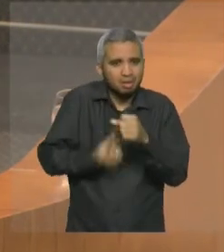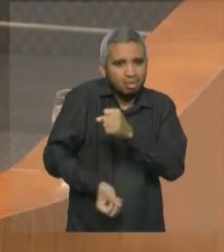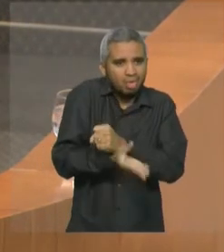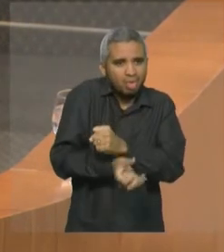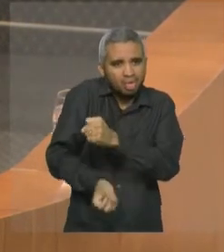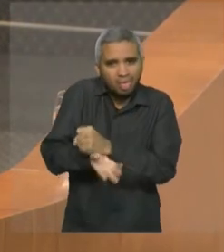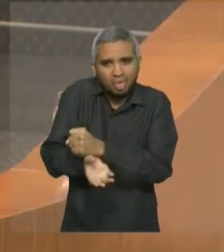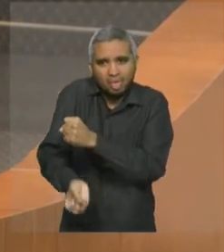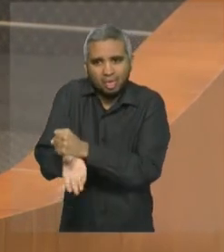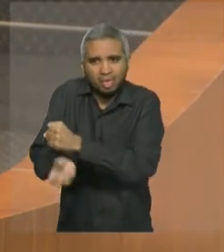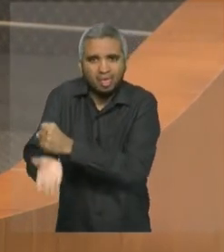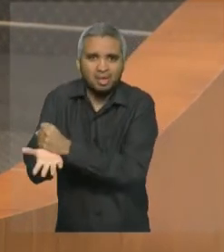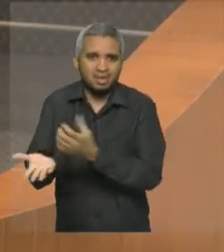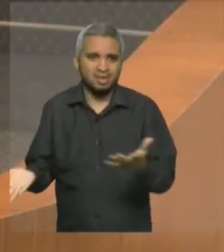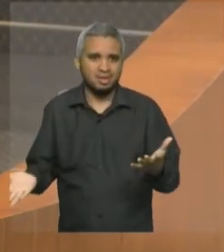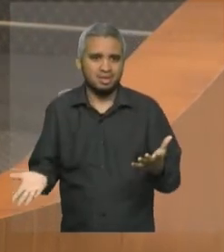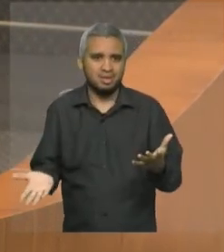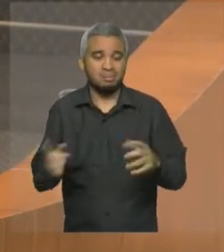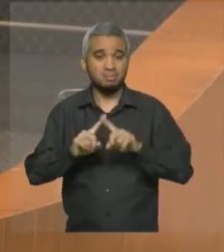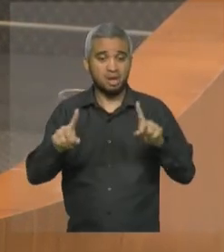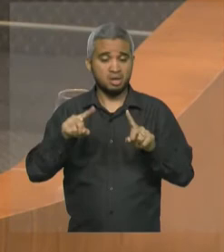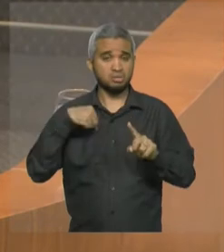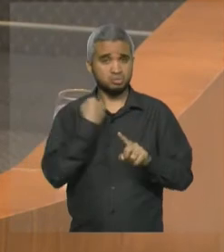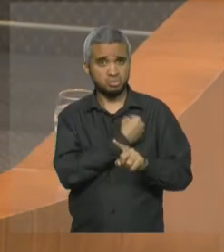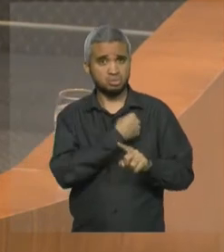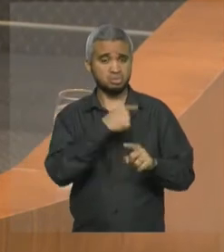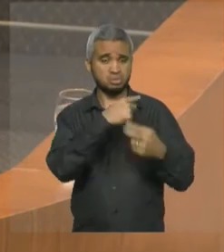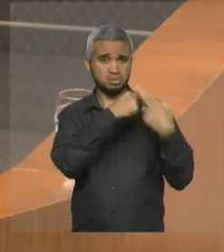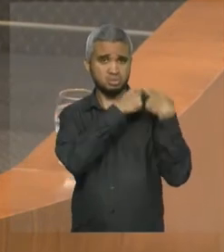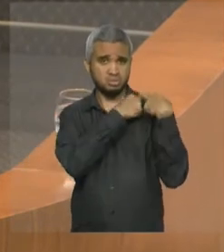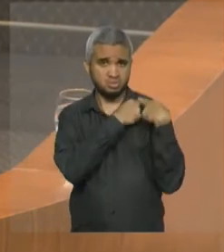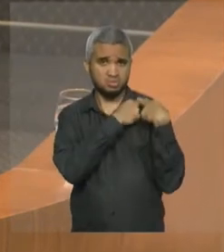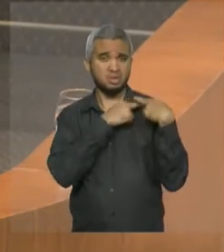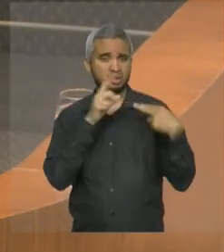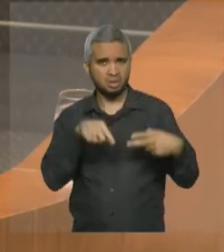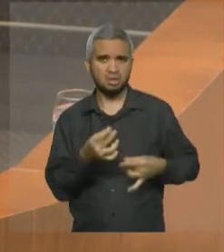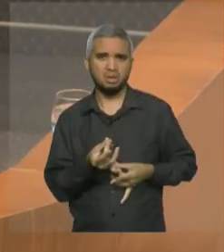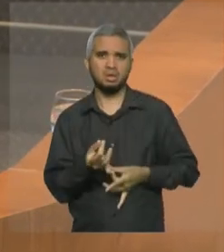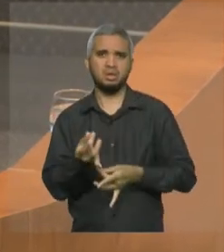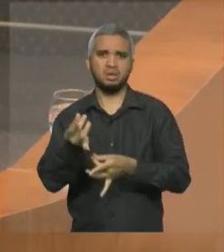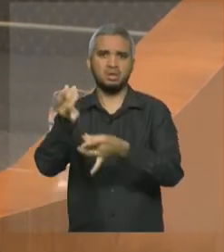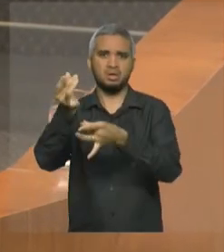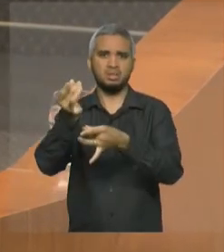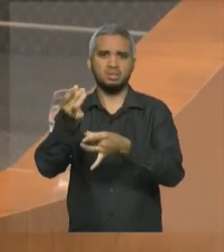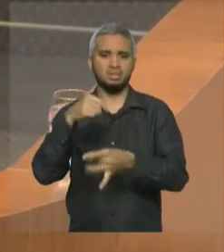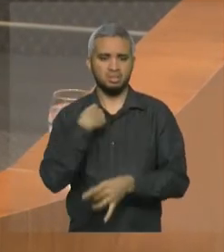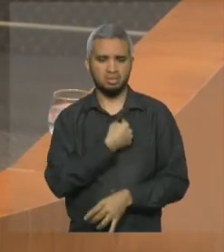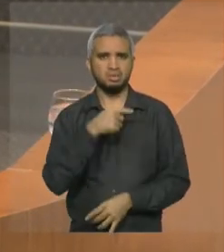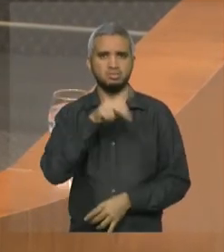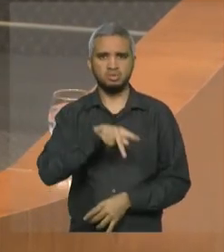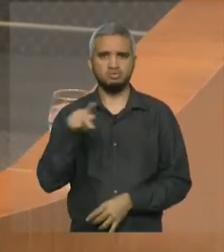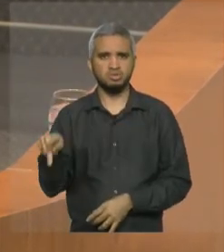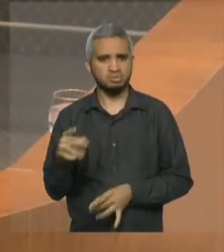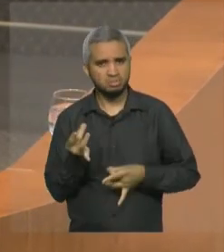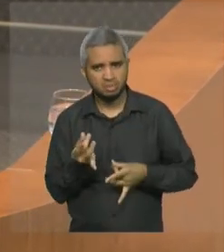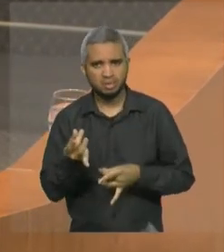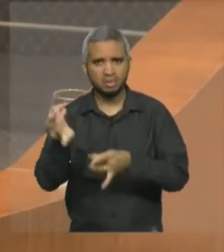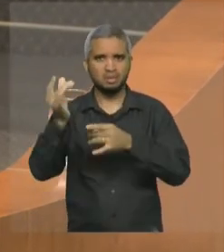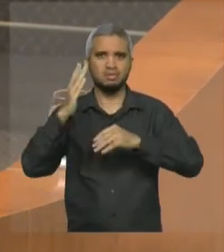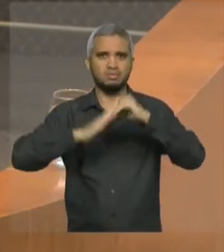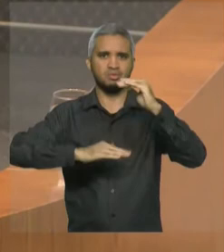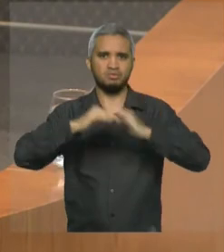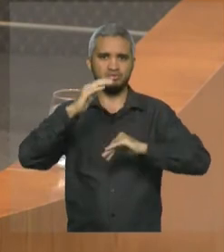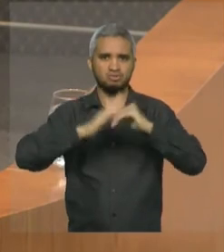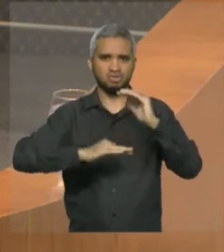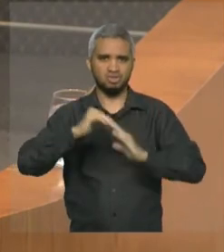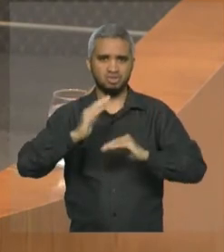é eterna, a nossa missão é que é eterna, como educadores e como professores. Portanto, começa agora que você observa como